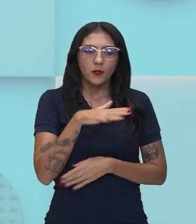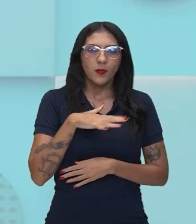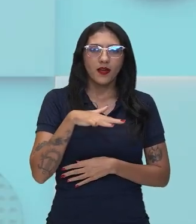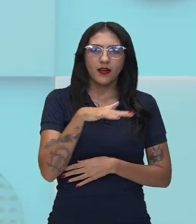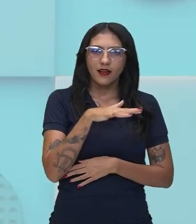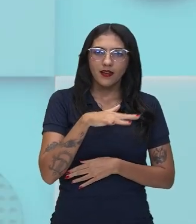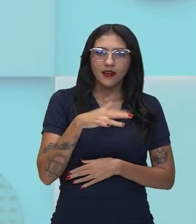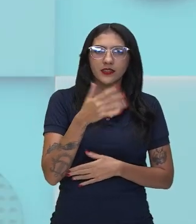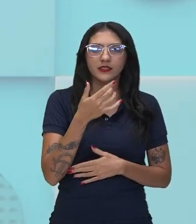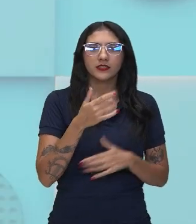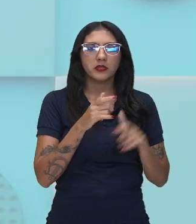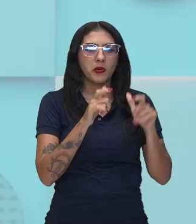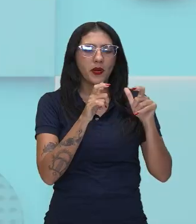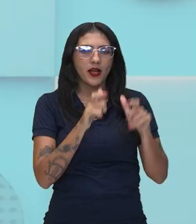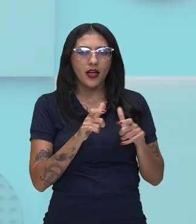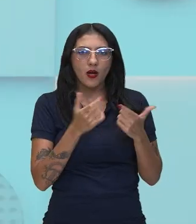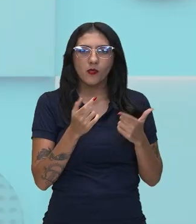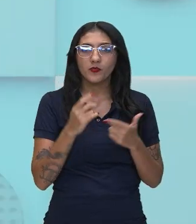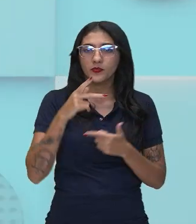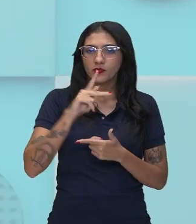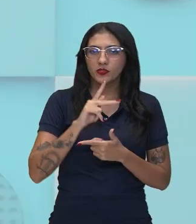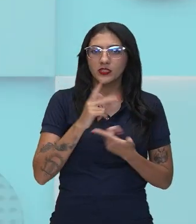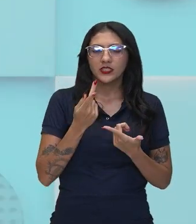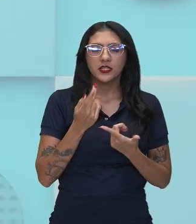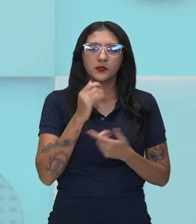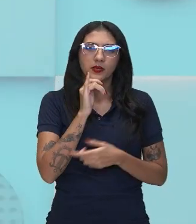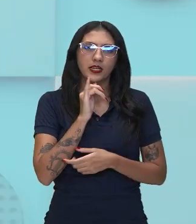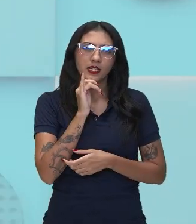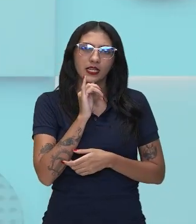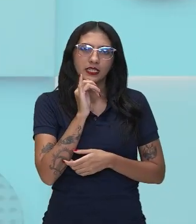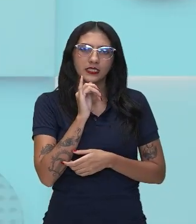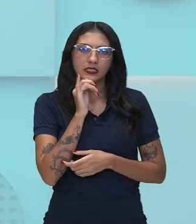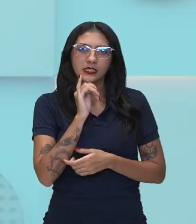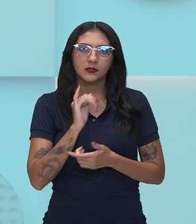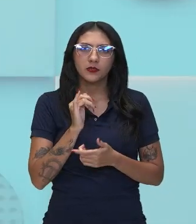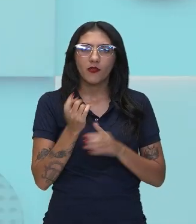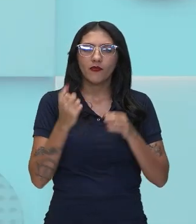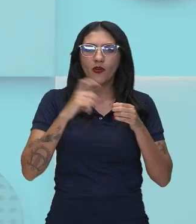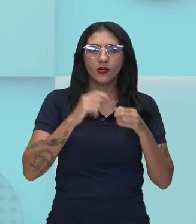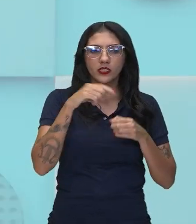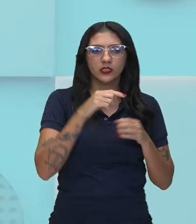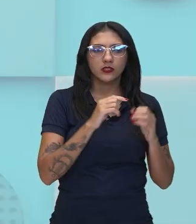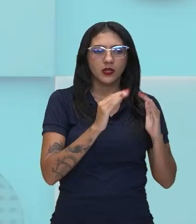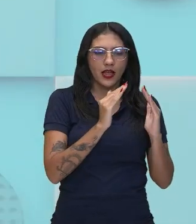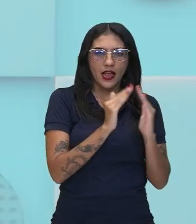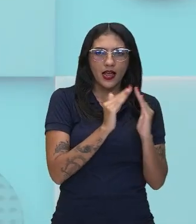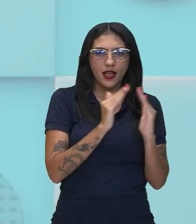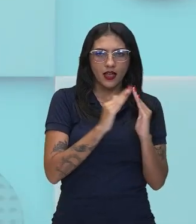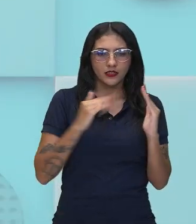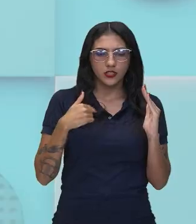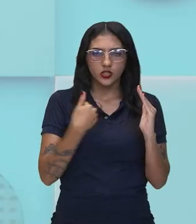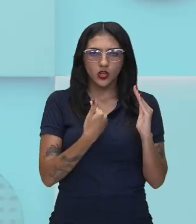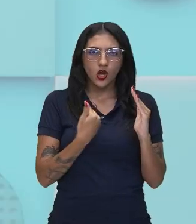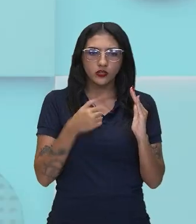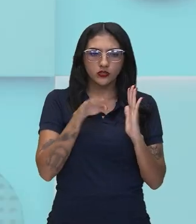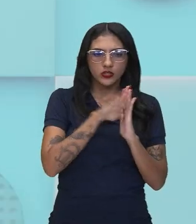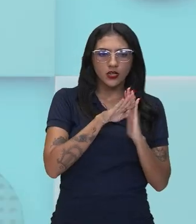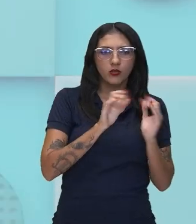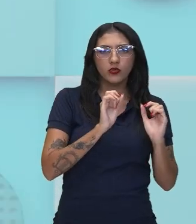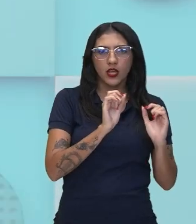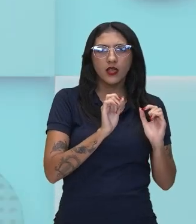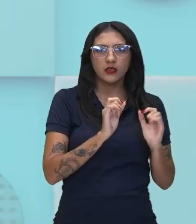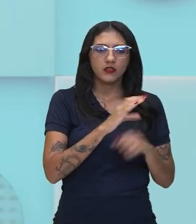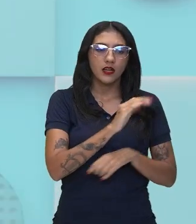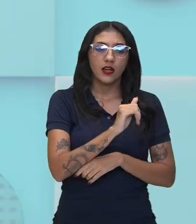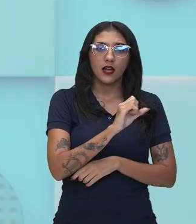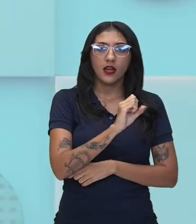físico ali, né, que você volta para aquele espaço físico que você tem ali a sua família, nós chamamos geralmente de casa ou